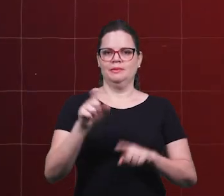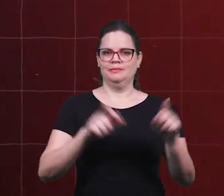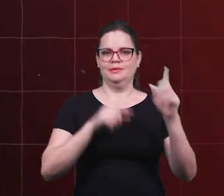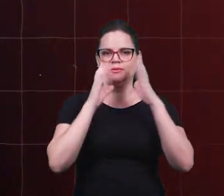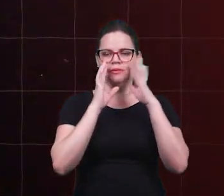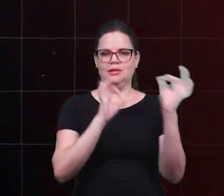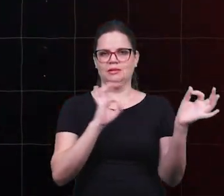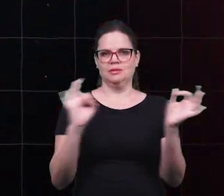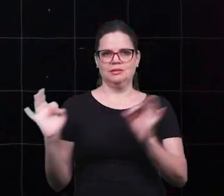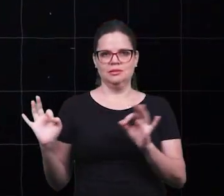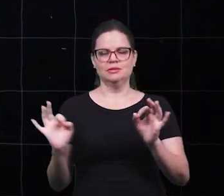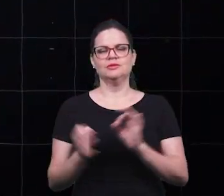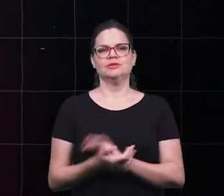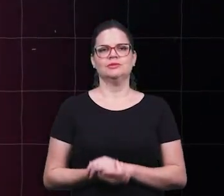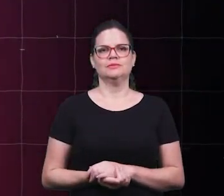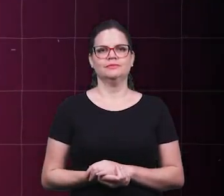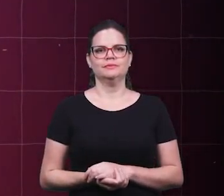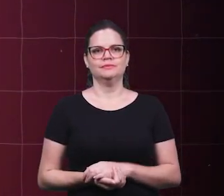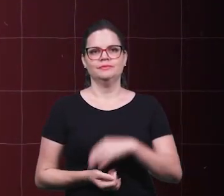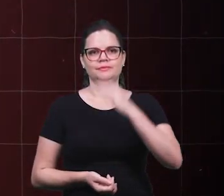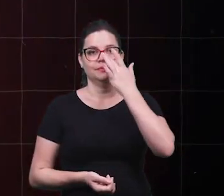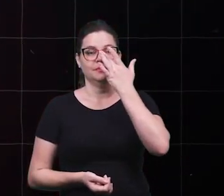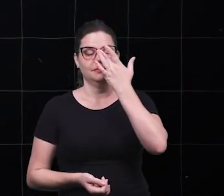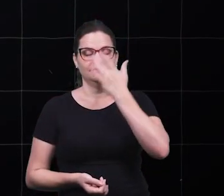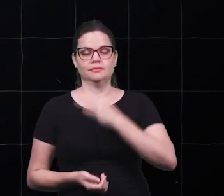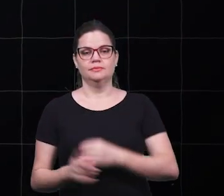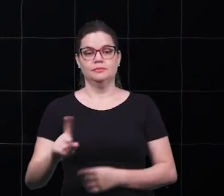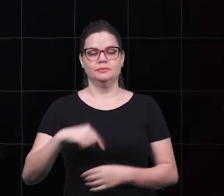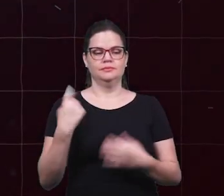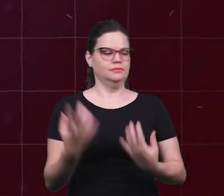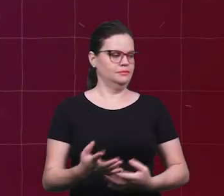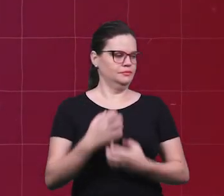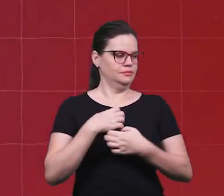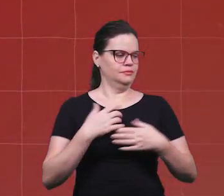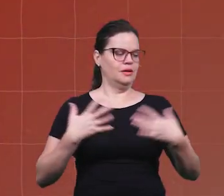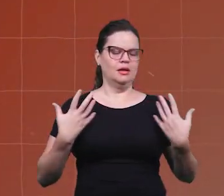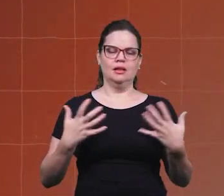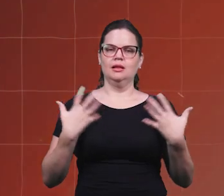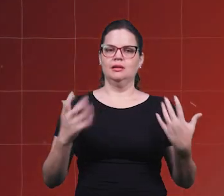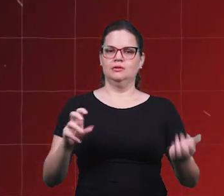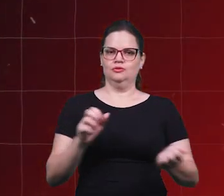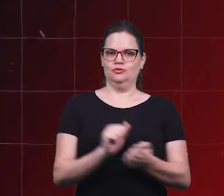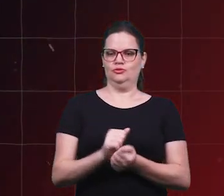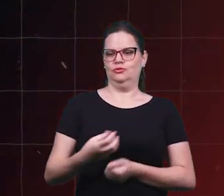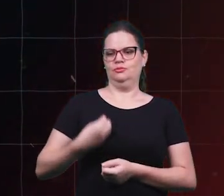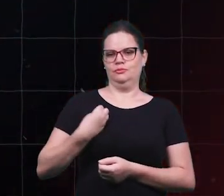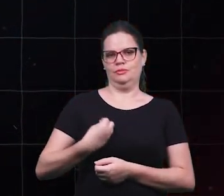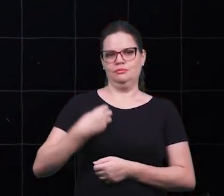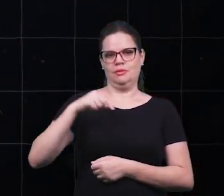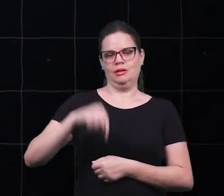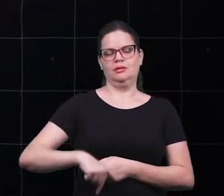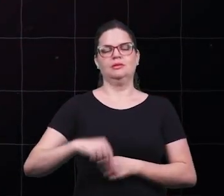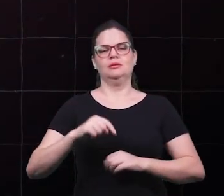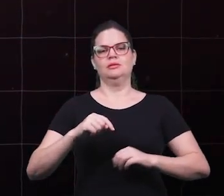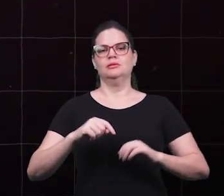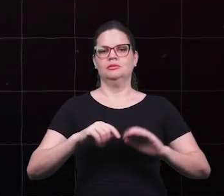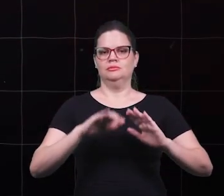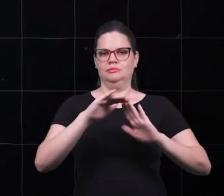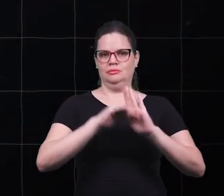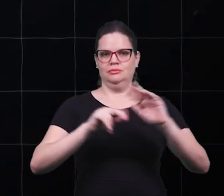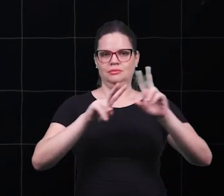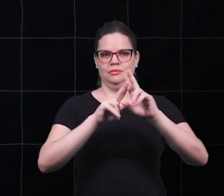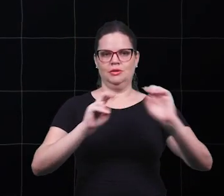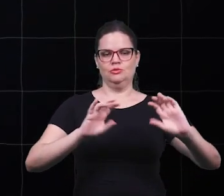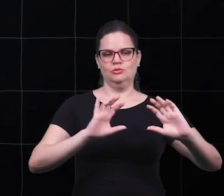estão conosco, nos assistindo. Uma alegria poder participar desse programa Ciência e Fé e falar sobre